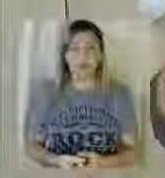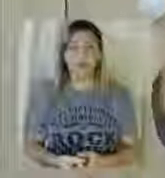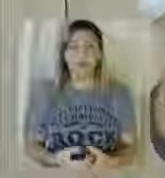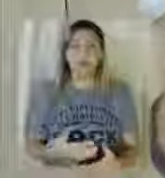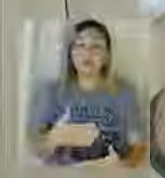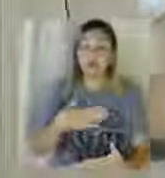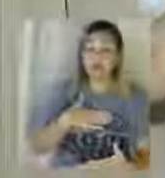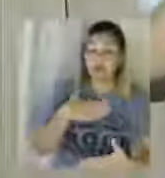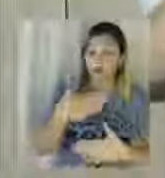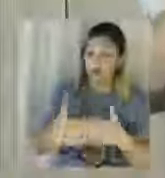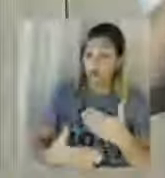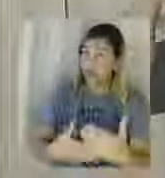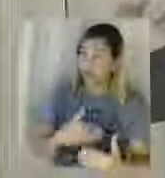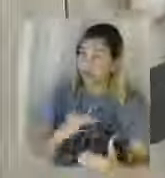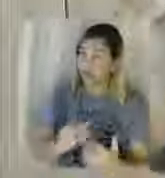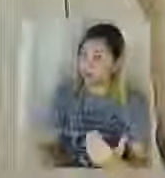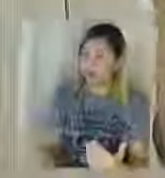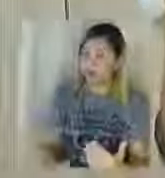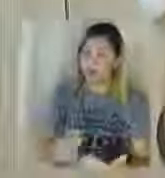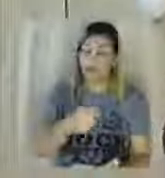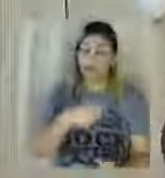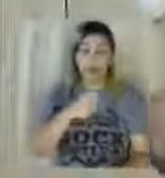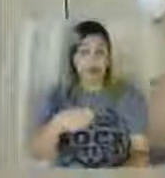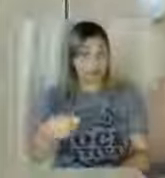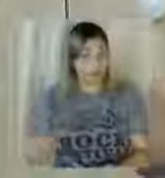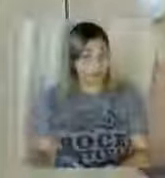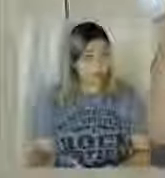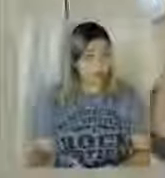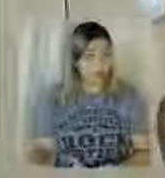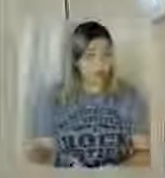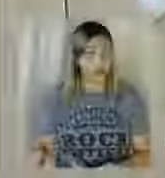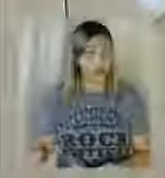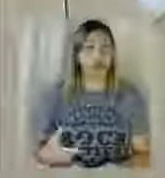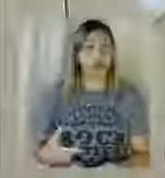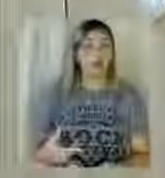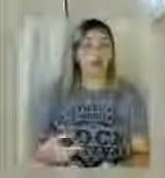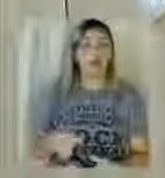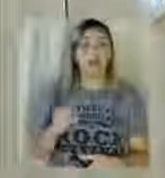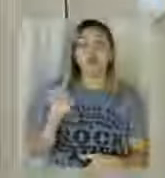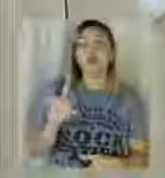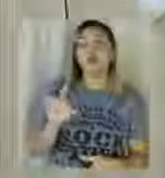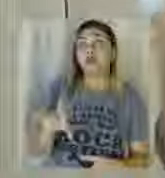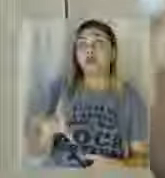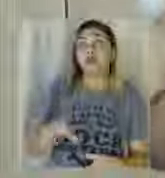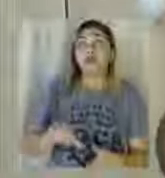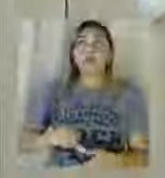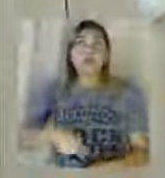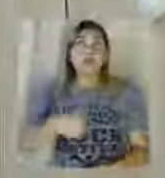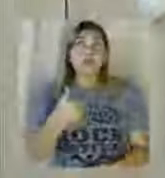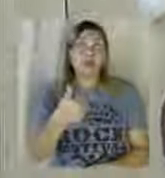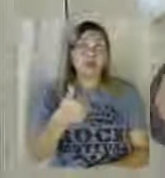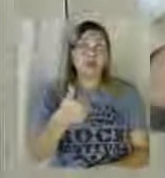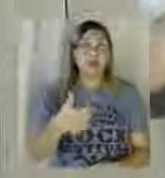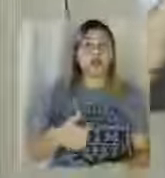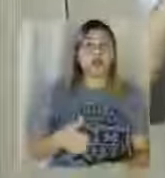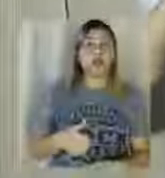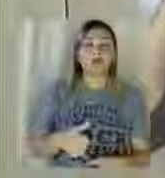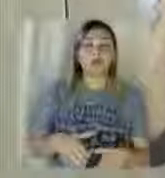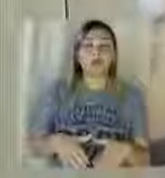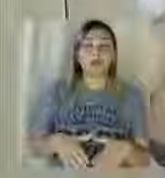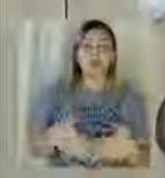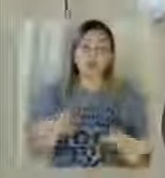mim desenvolver a oportunidade de escrever, só pude melhorar quando eu realmente